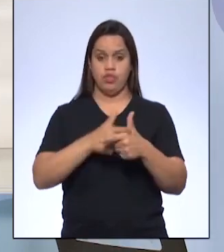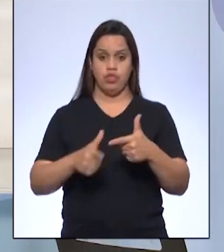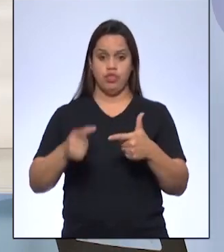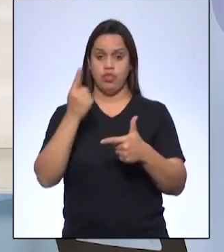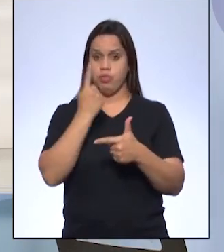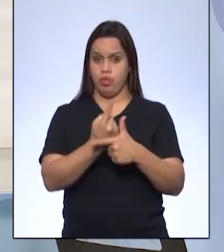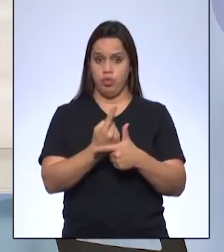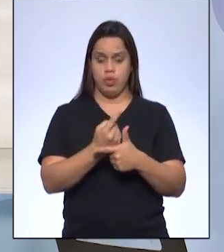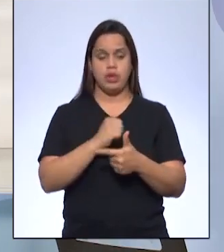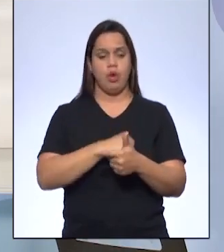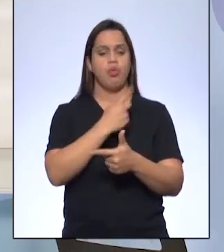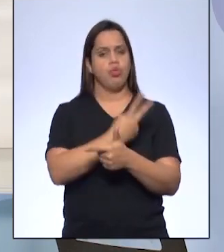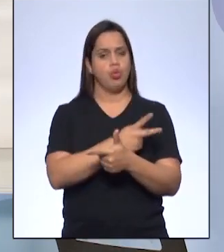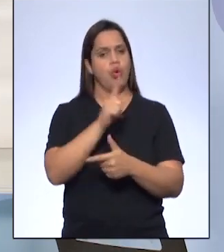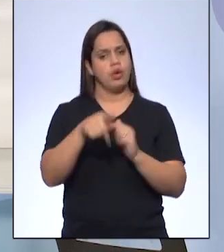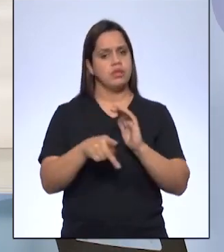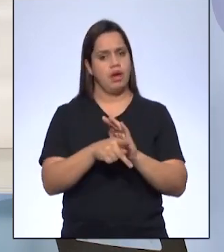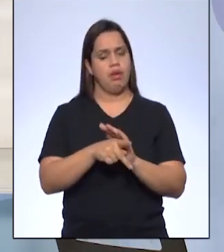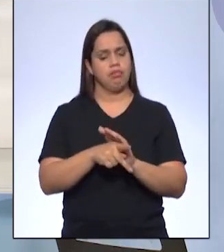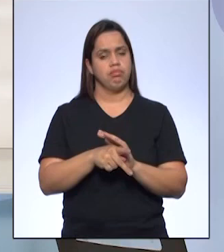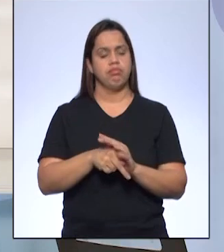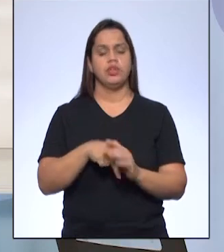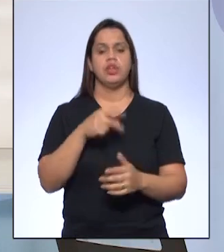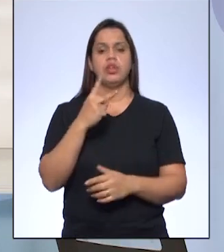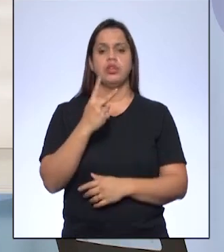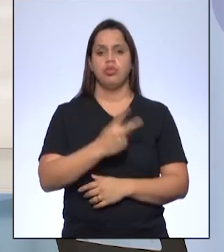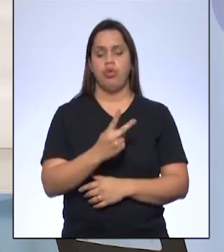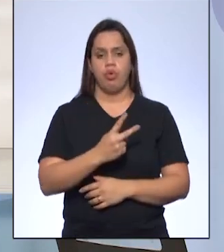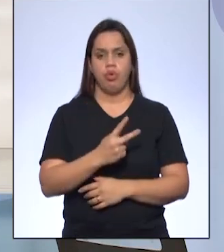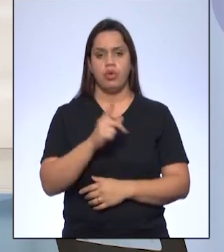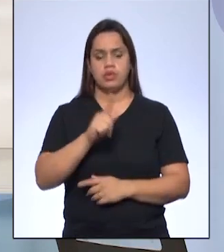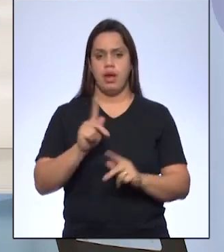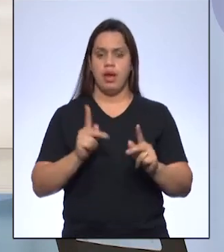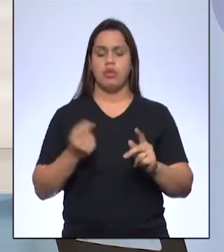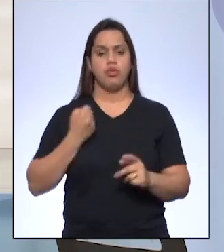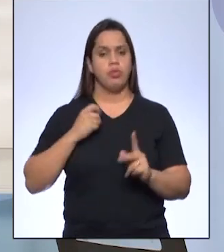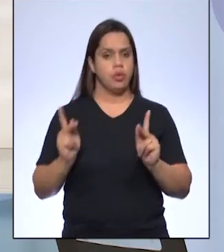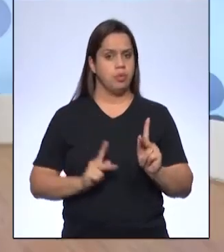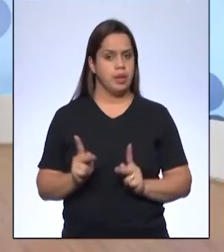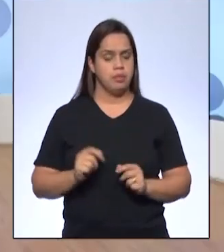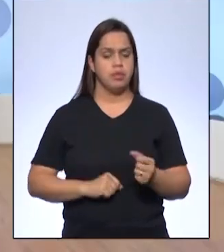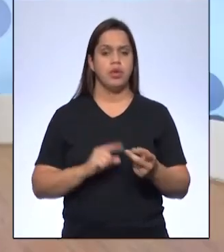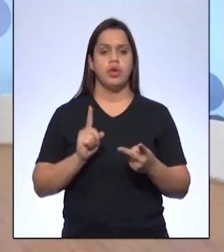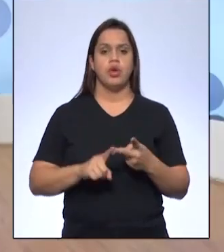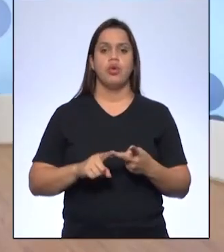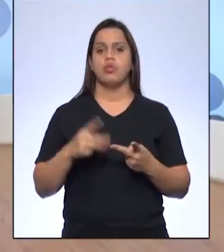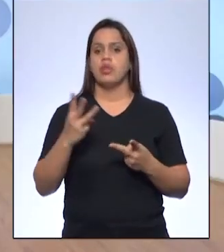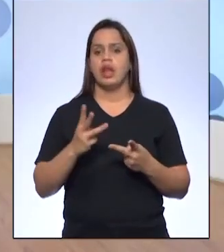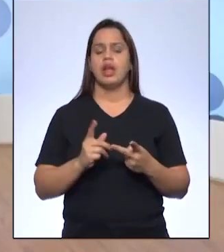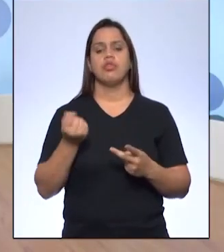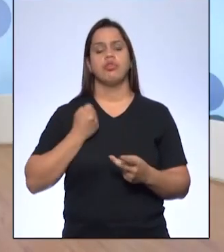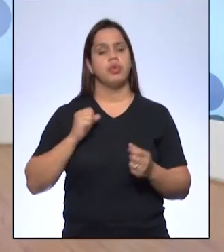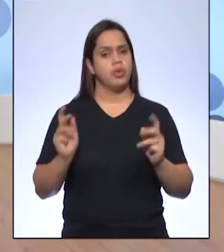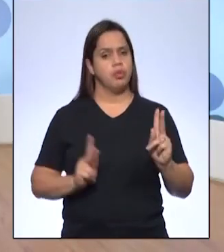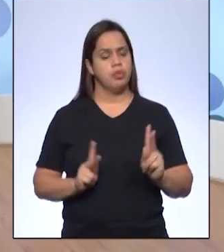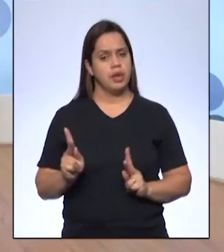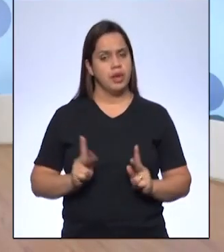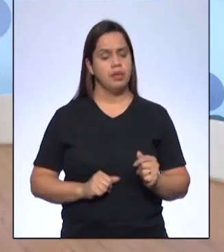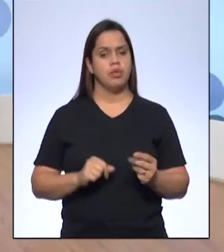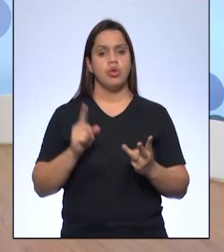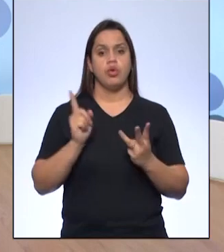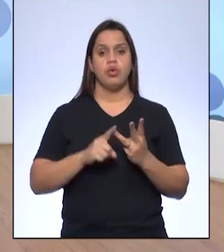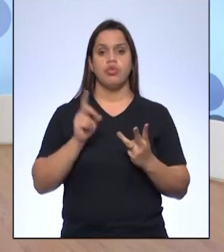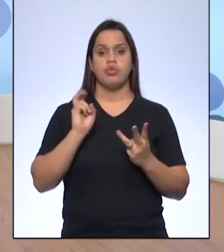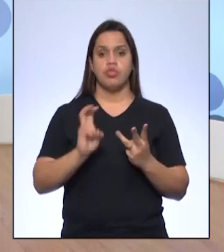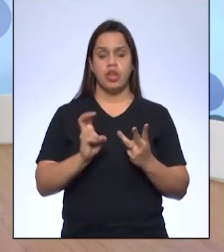2 é um fator primo, o 3 é um número primo, o 5, qual mais, Osmar?